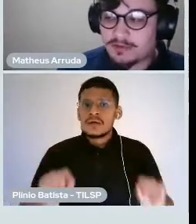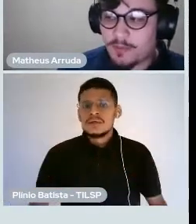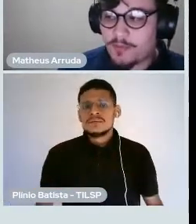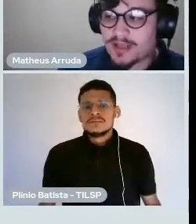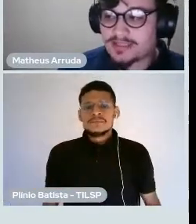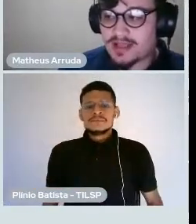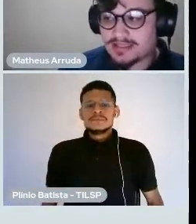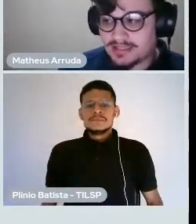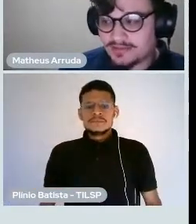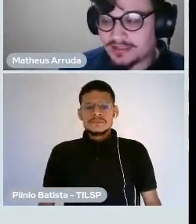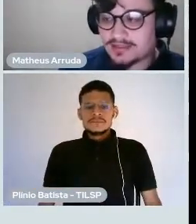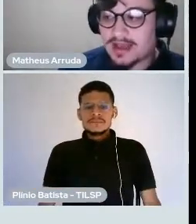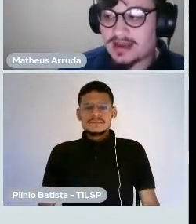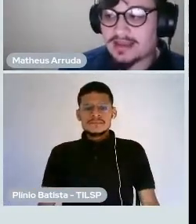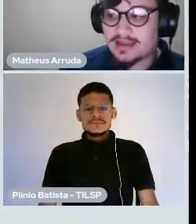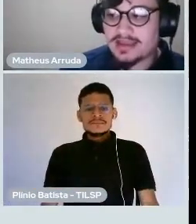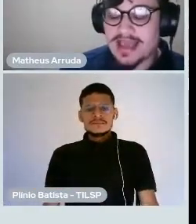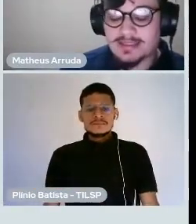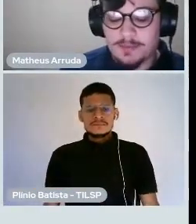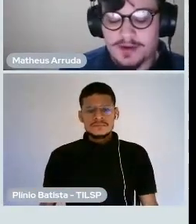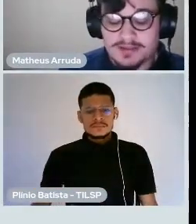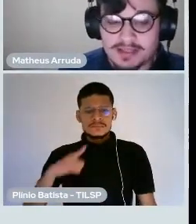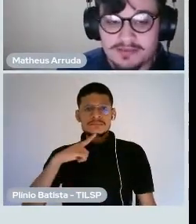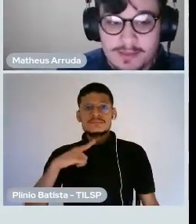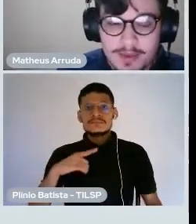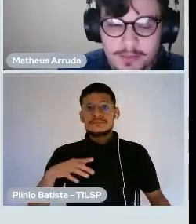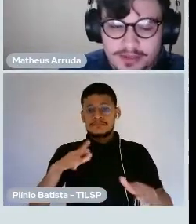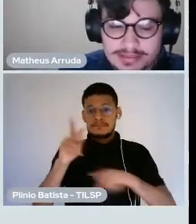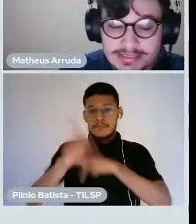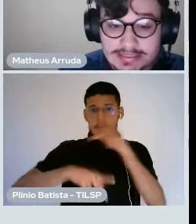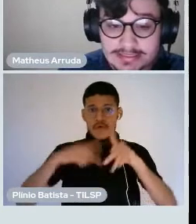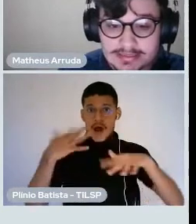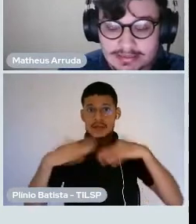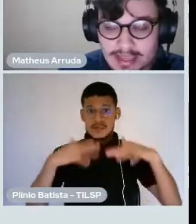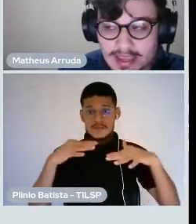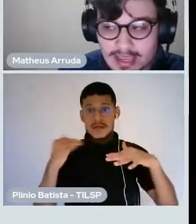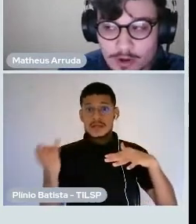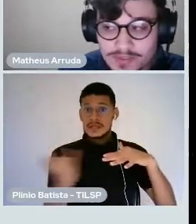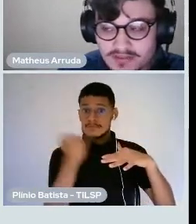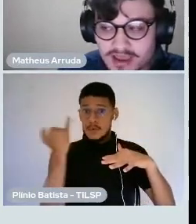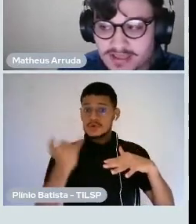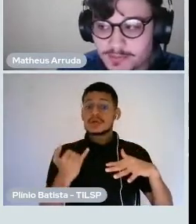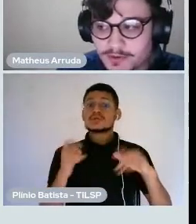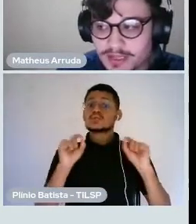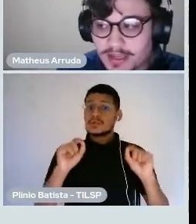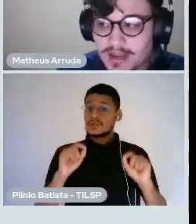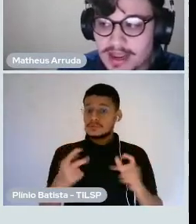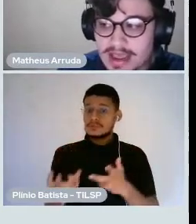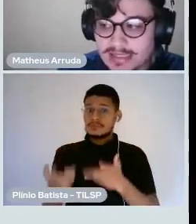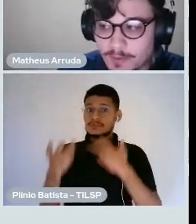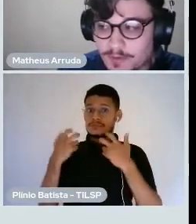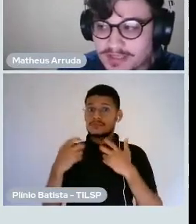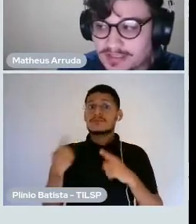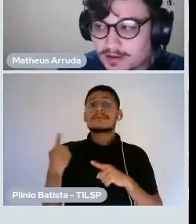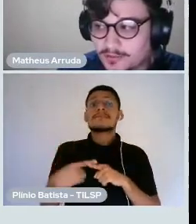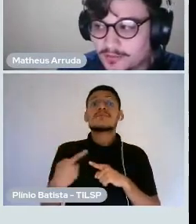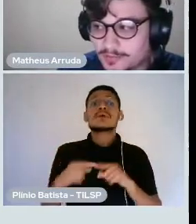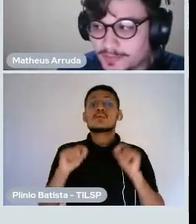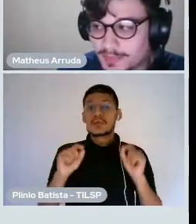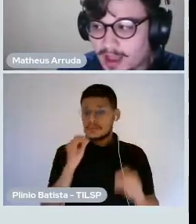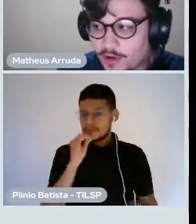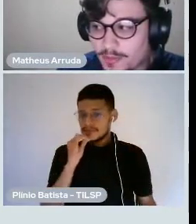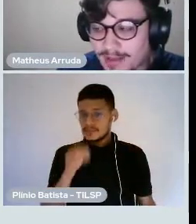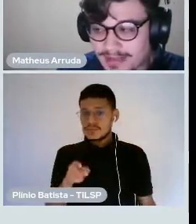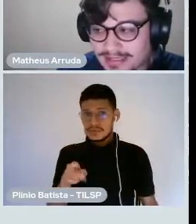a gente tem uma população ativa ali, que essa população ativa ela é bem importante a gente observar isso. Por quê? Essa